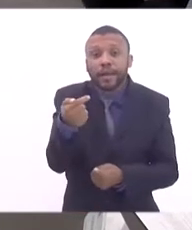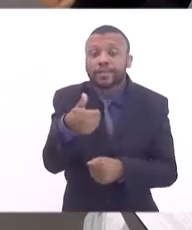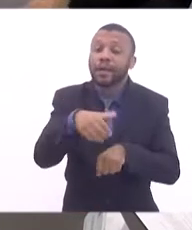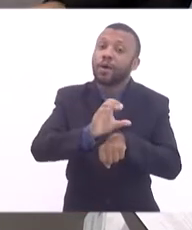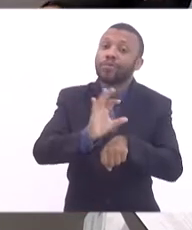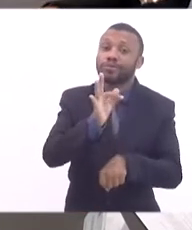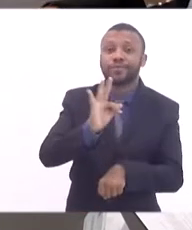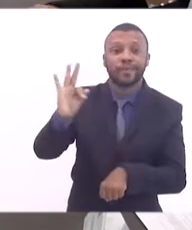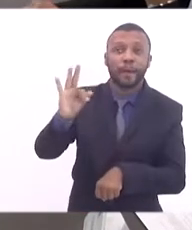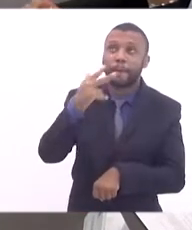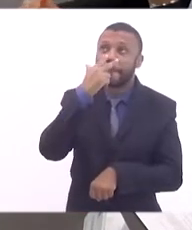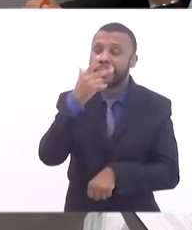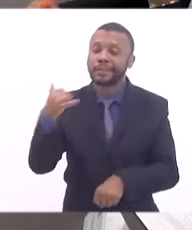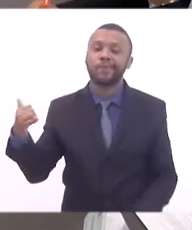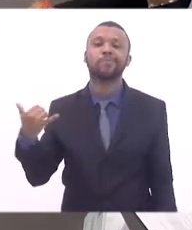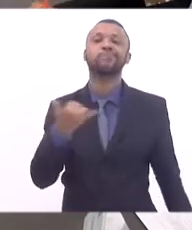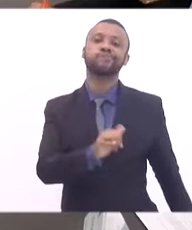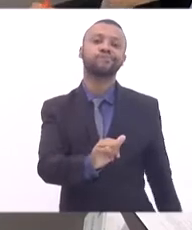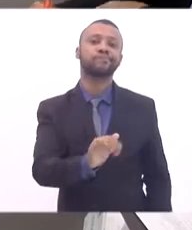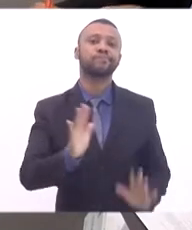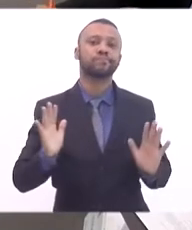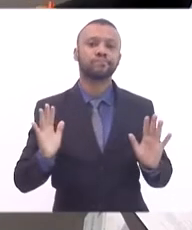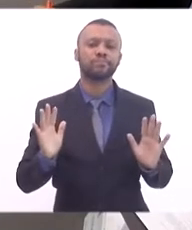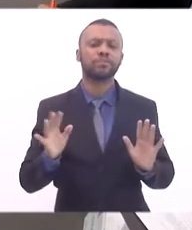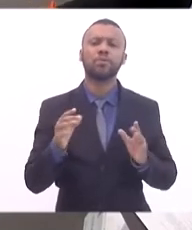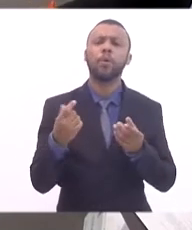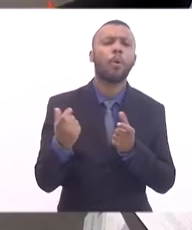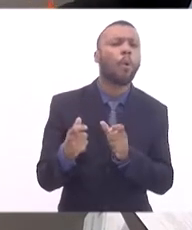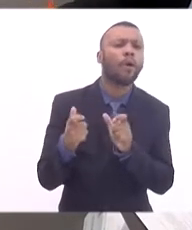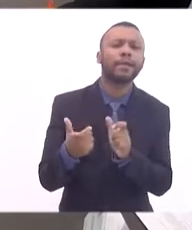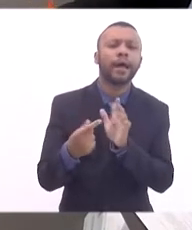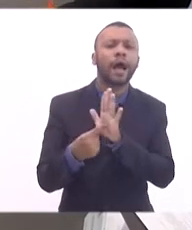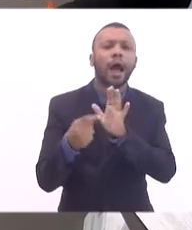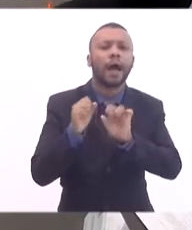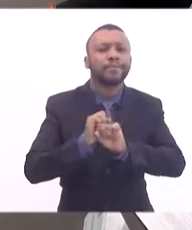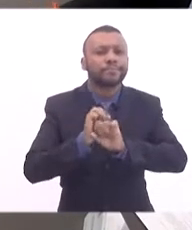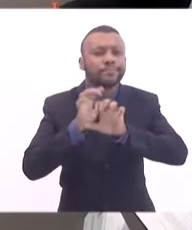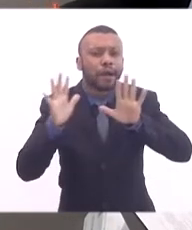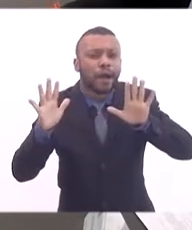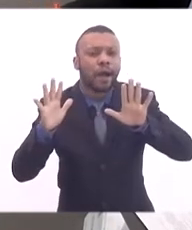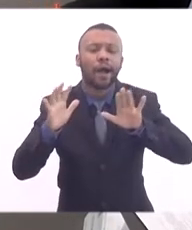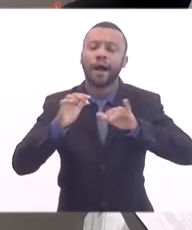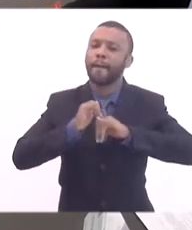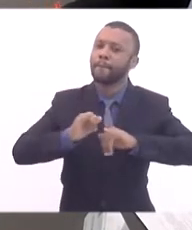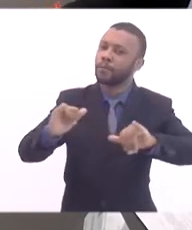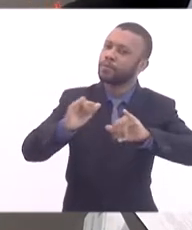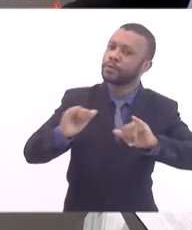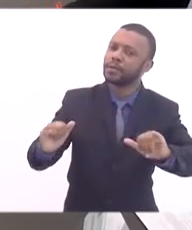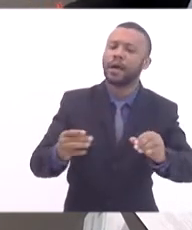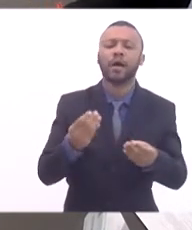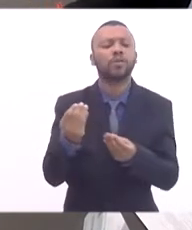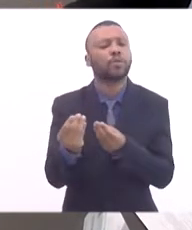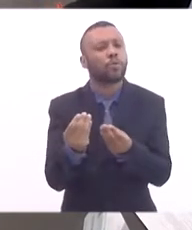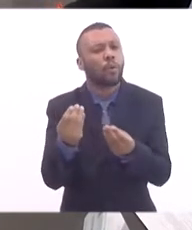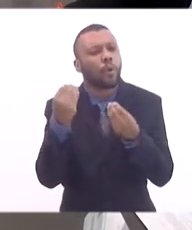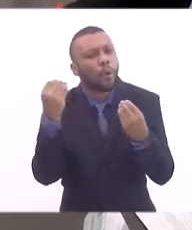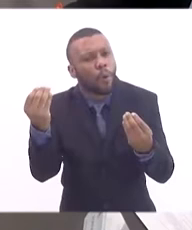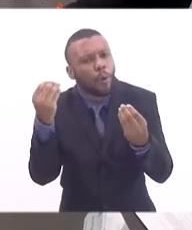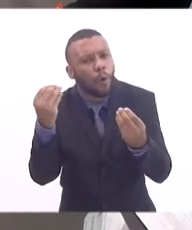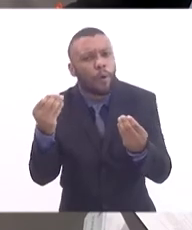do centro de respeitado Cadê a transparência publicidade é de como é que um estado